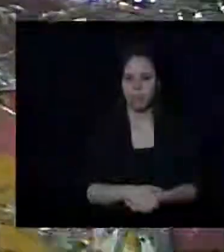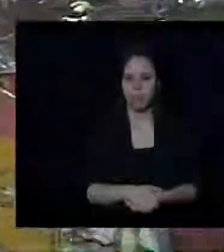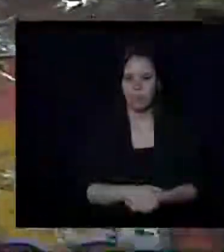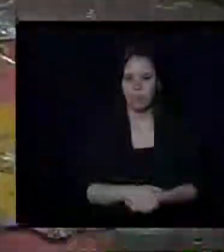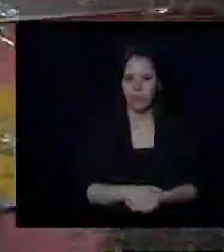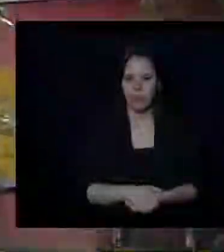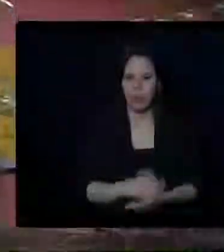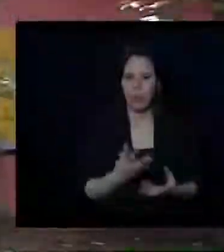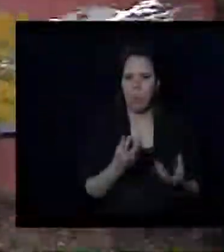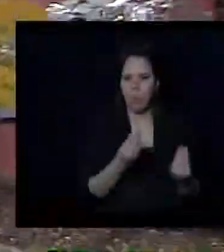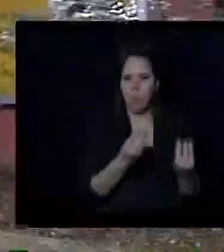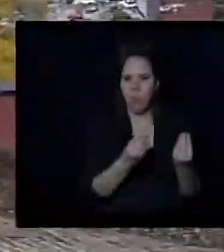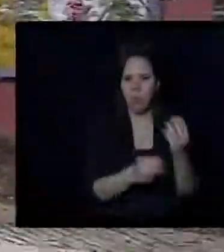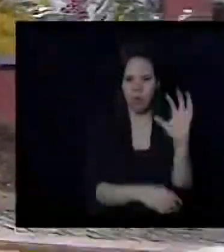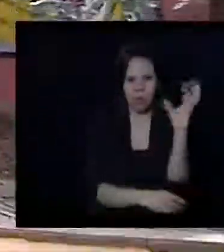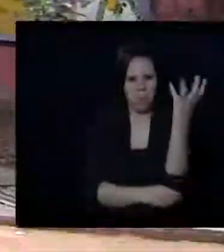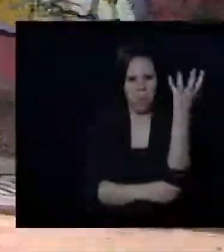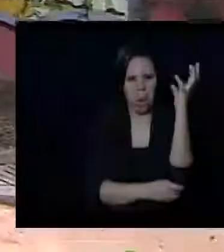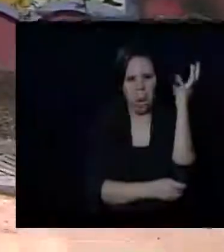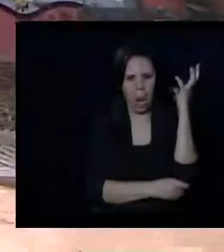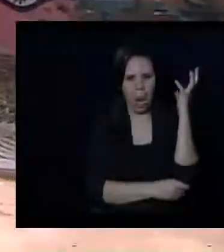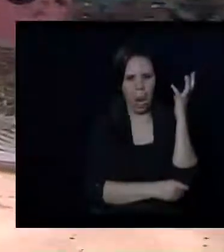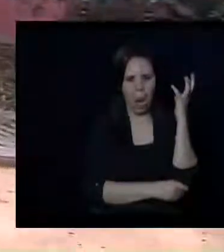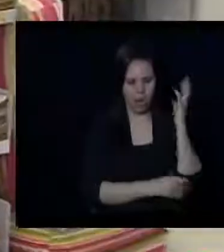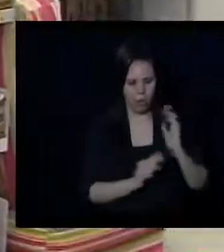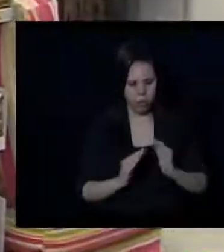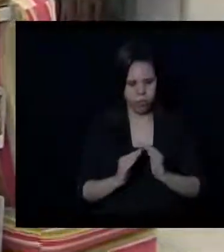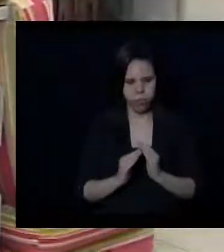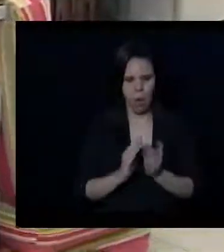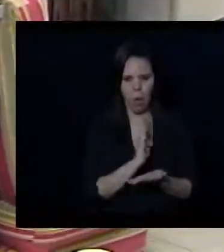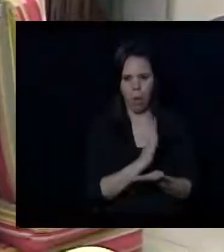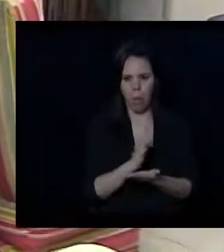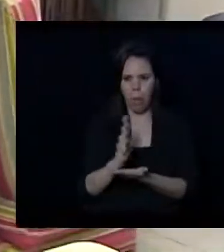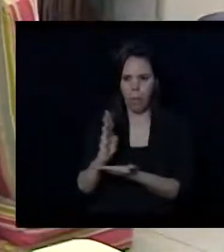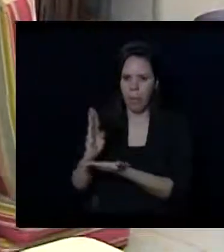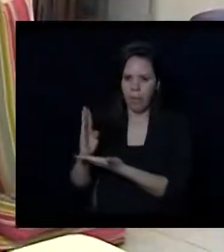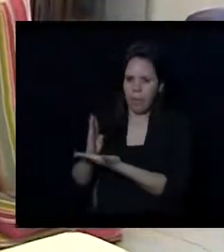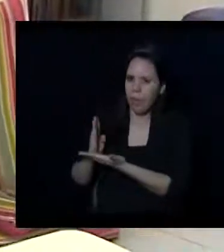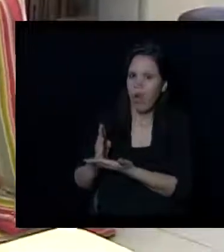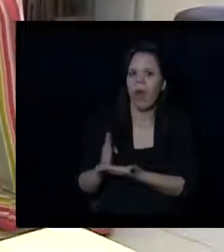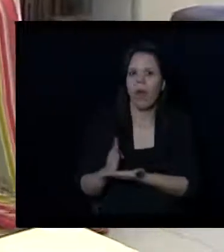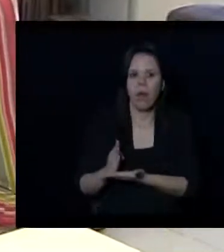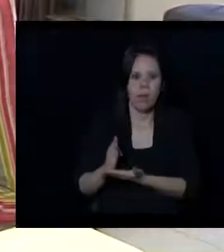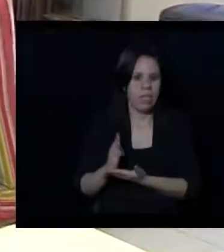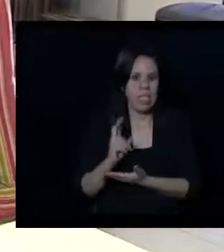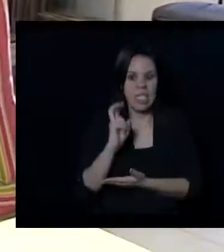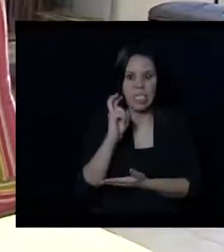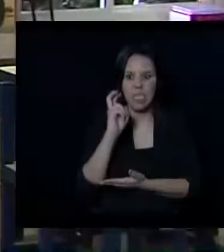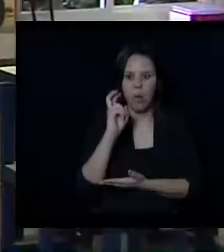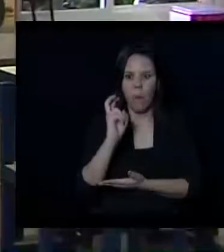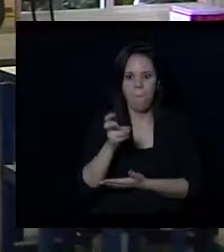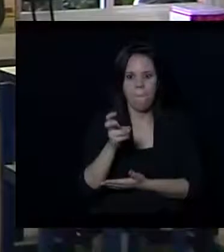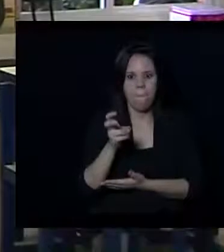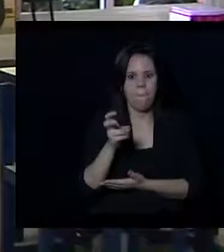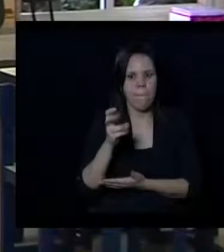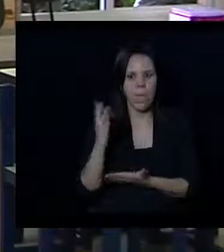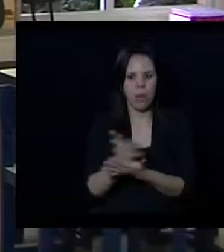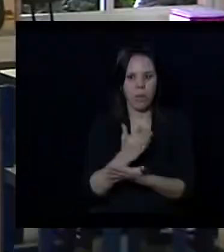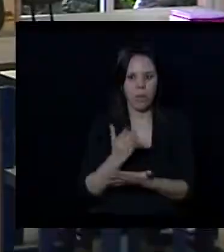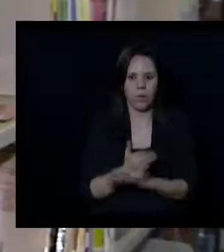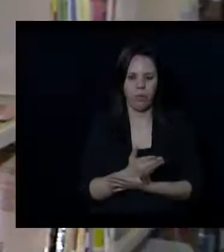Rodeada de muito verde e ar puro, a biblioteca tem um acervo de cerca de 5.000 livros.